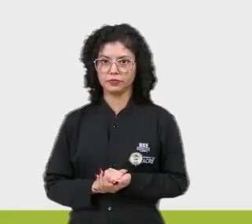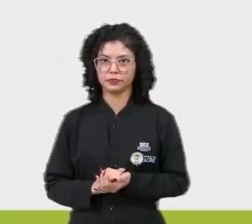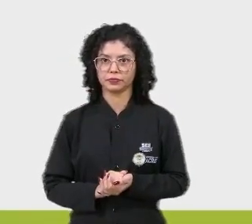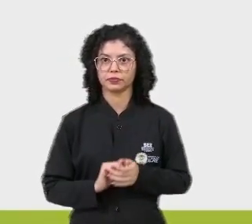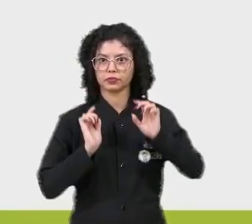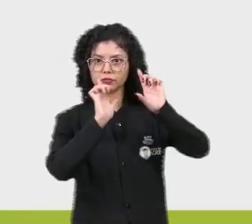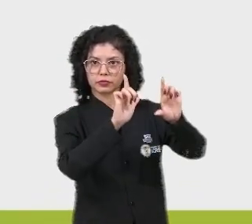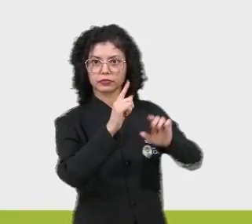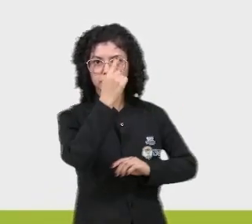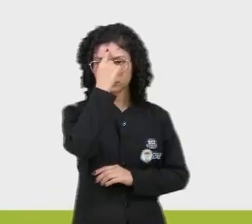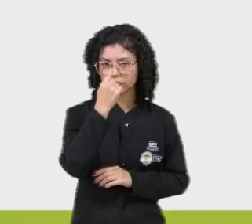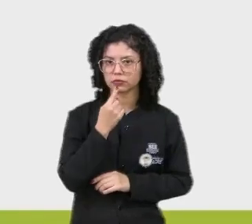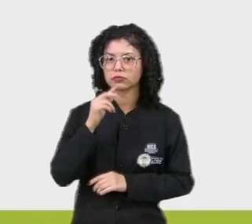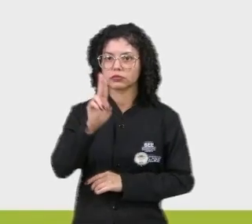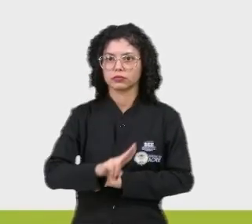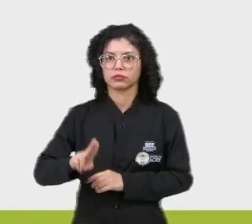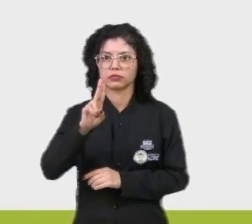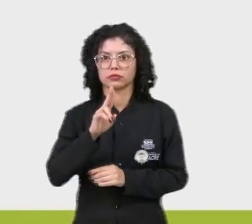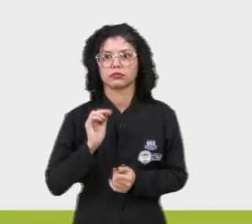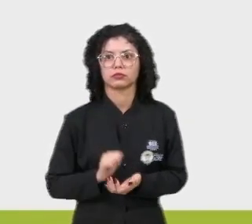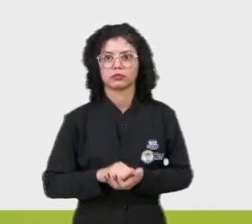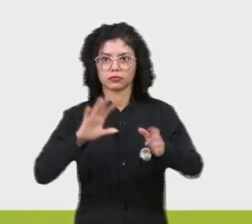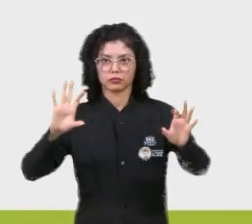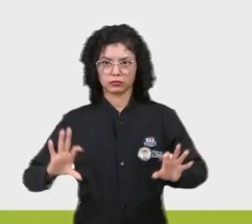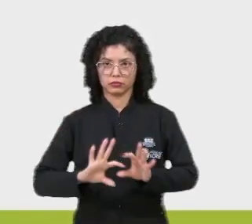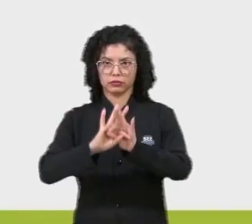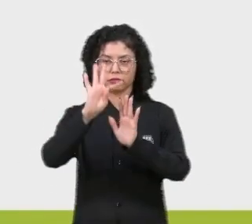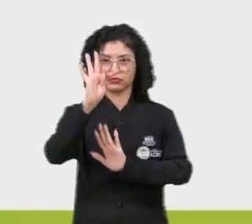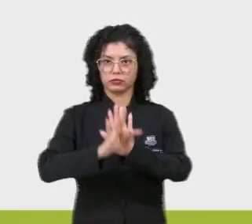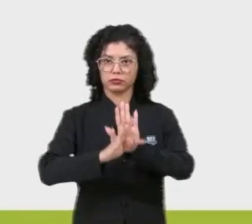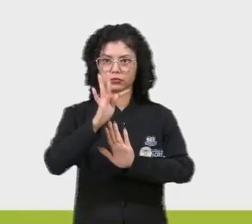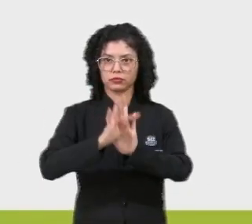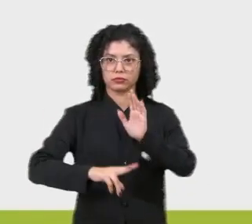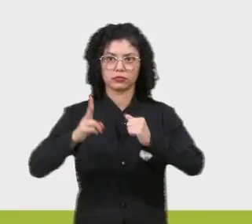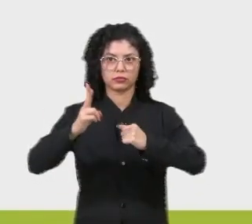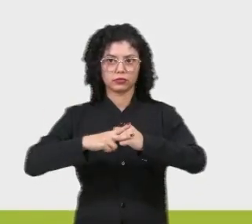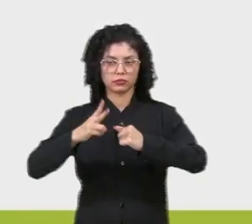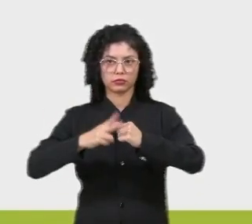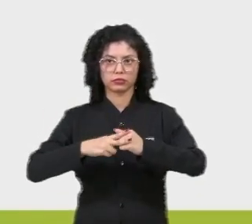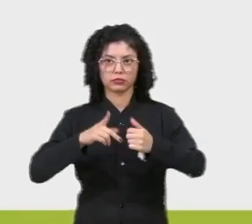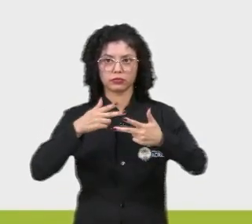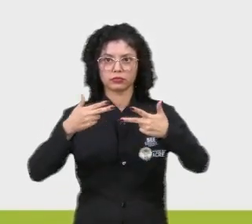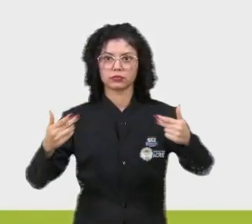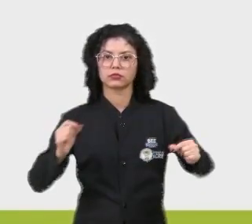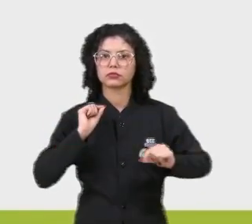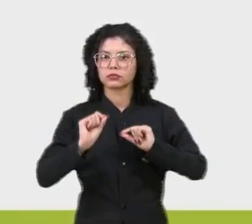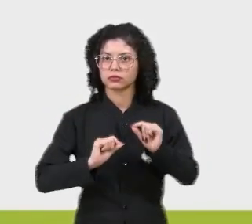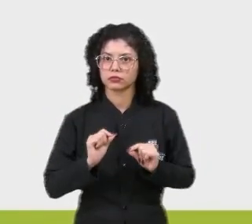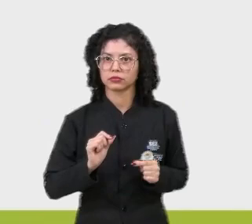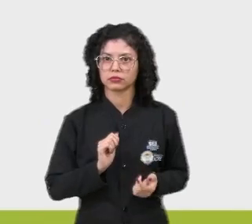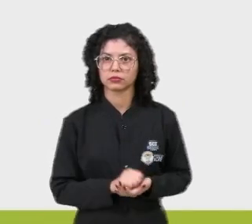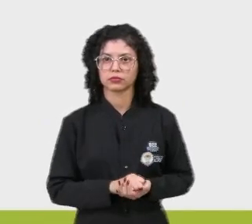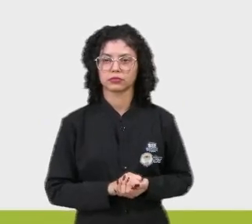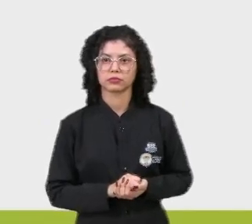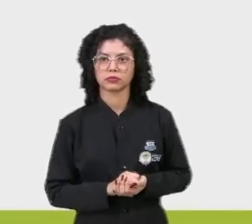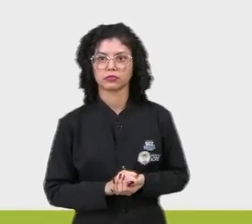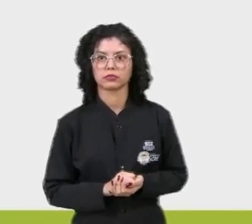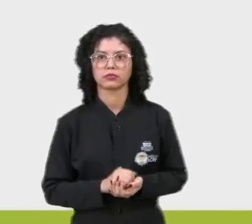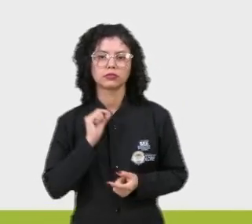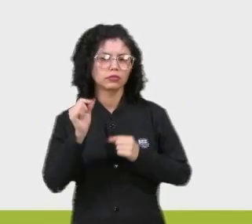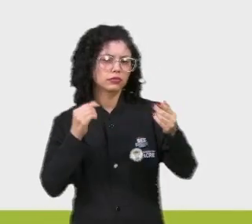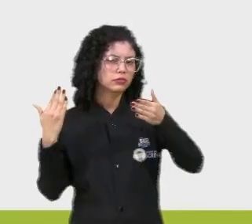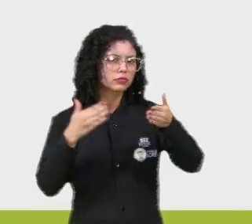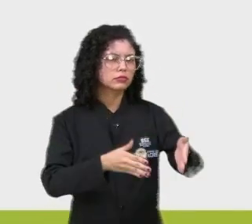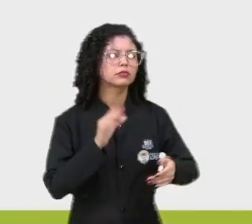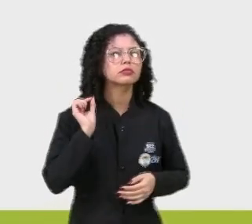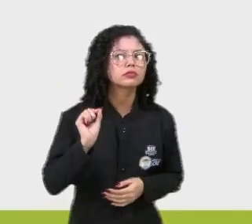nesse cartaz o uso da imagem do Calçado aliada ao texto verbal a essa frase que eu acabei de ler tem o